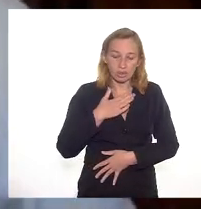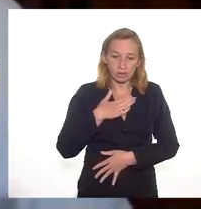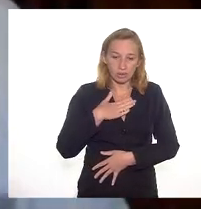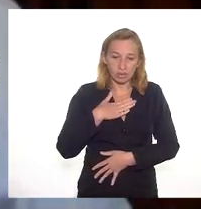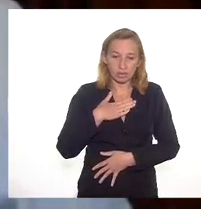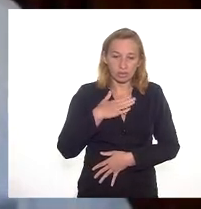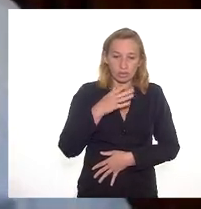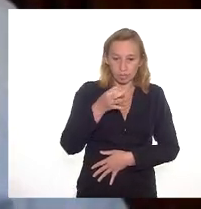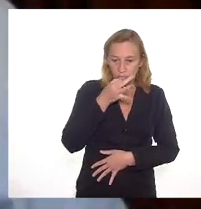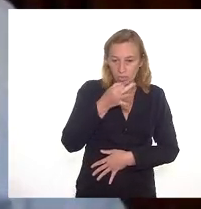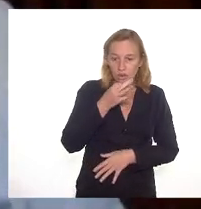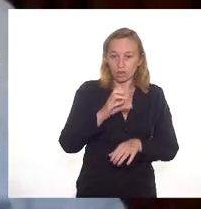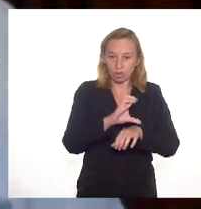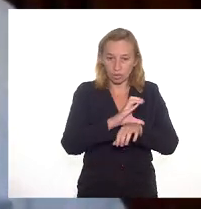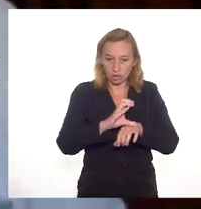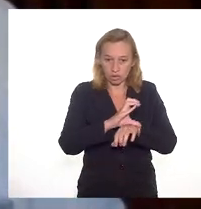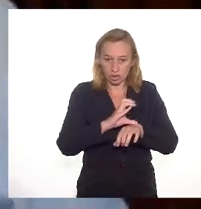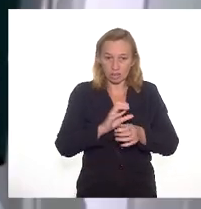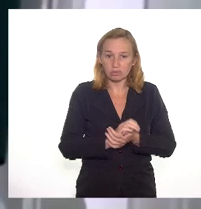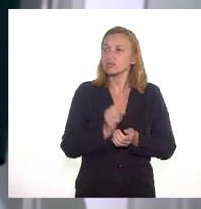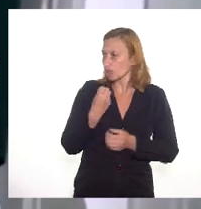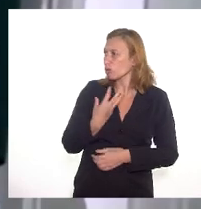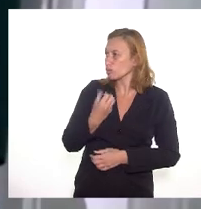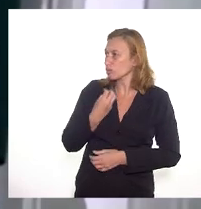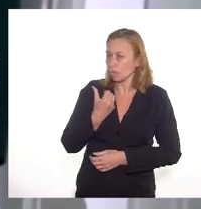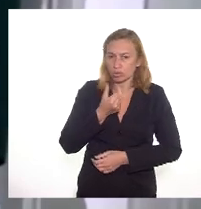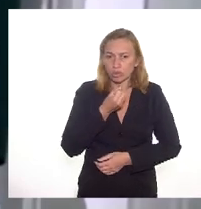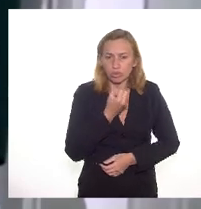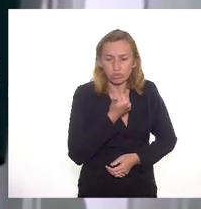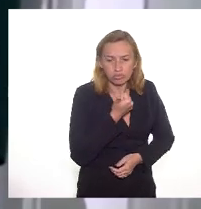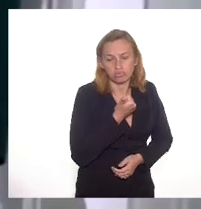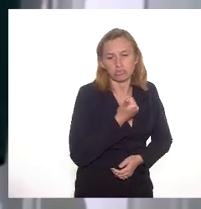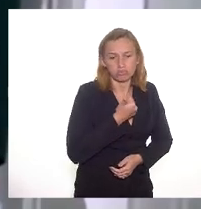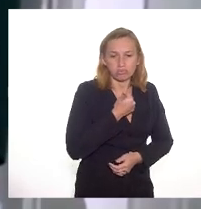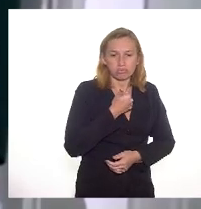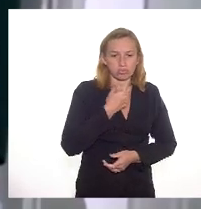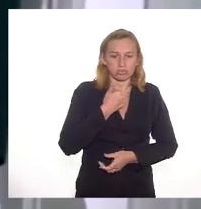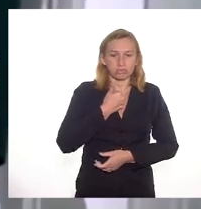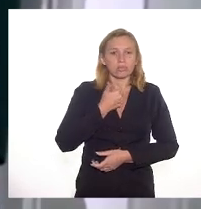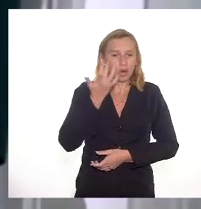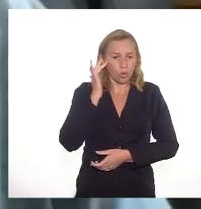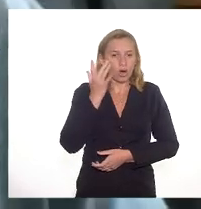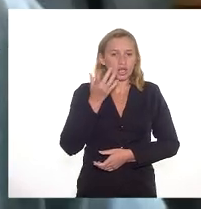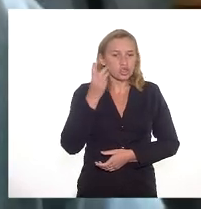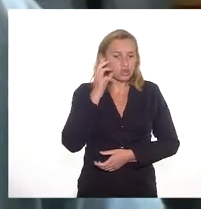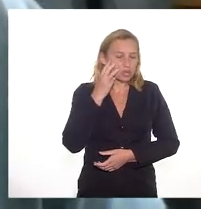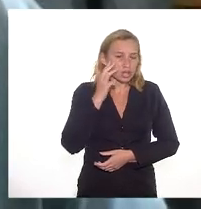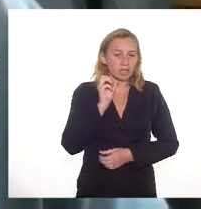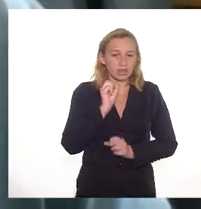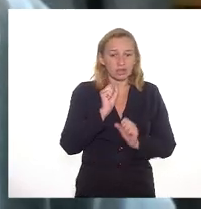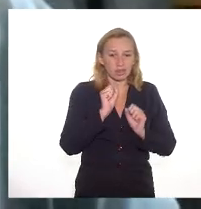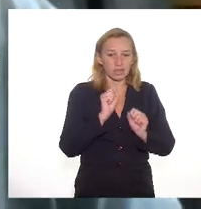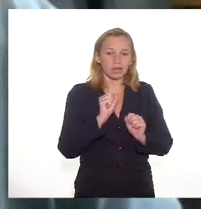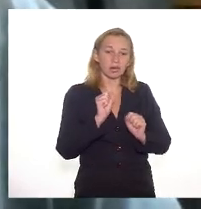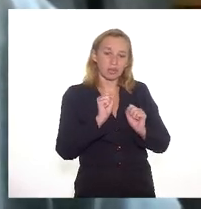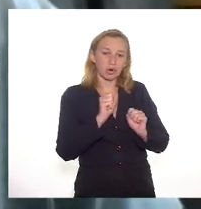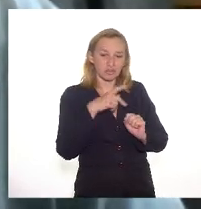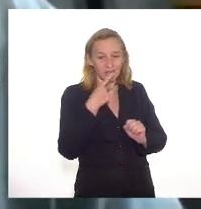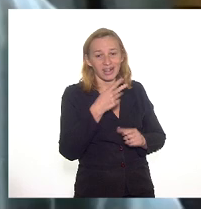pela constitucionalidade. Tá bom, claro que sim, lógico. Okay? Eu acho que o Valdec deveria protestar.